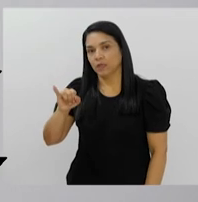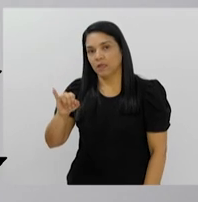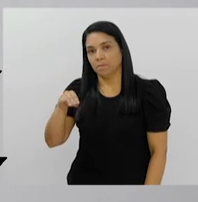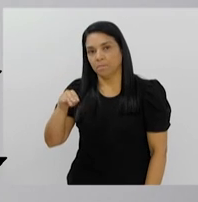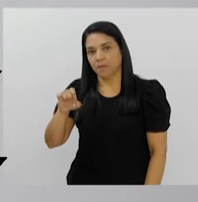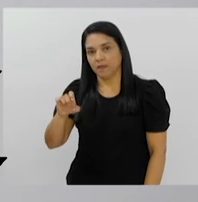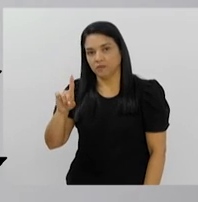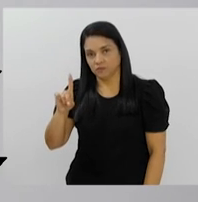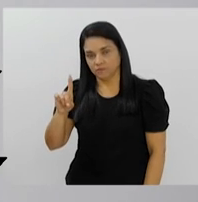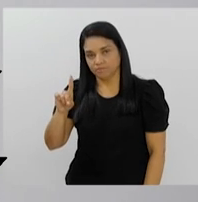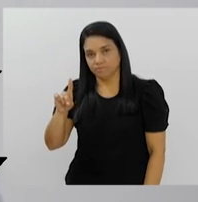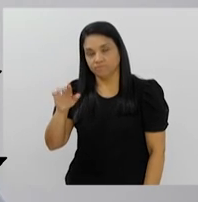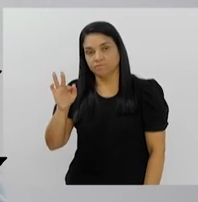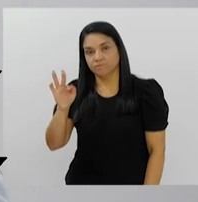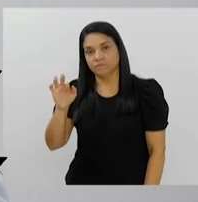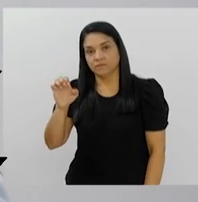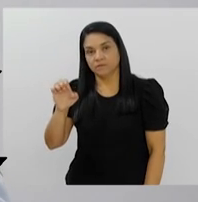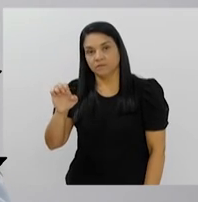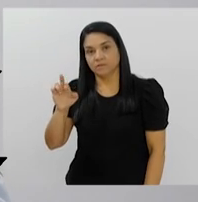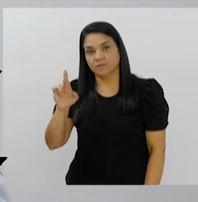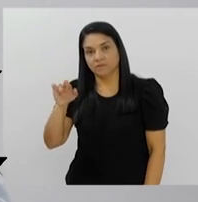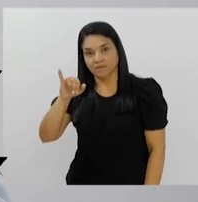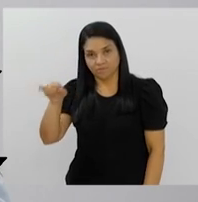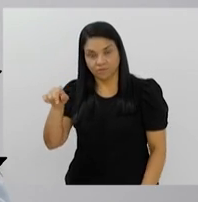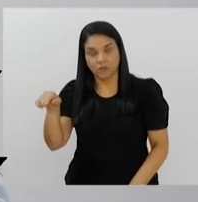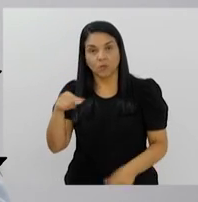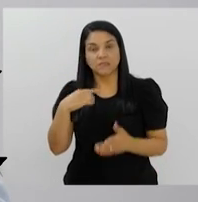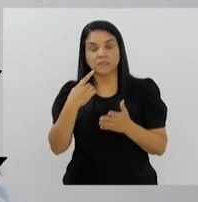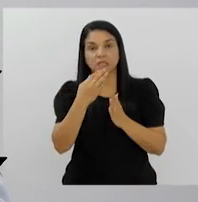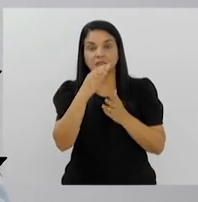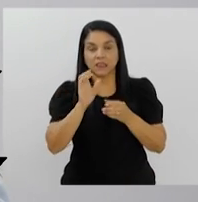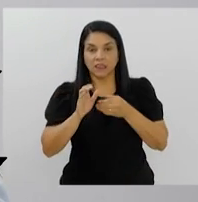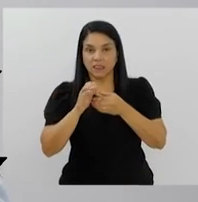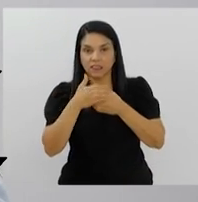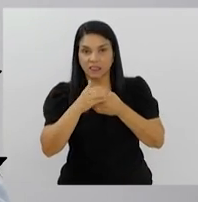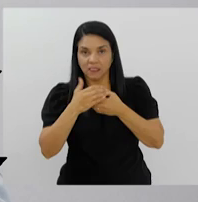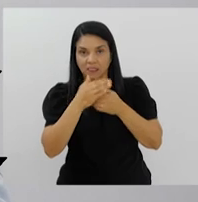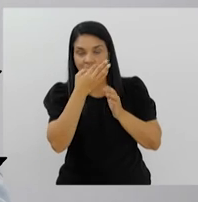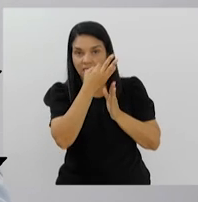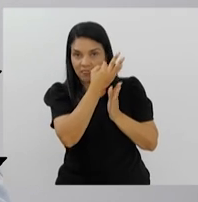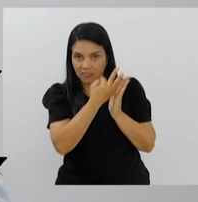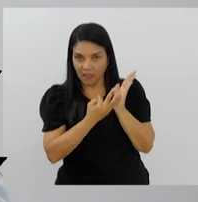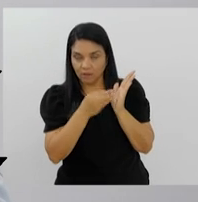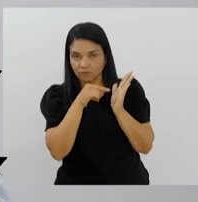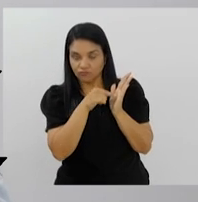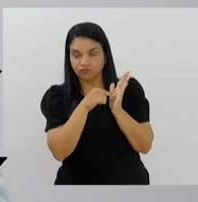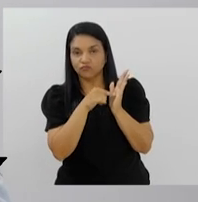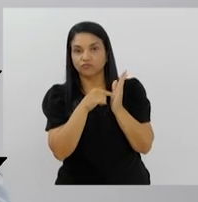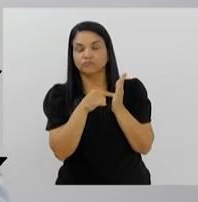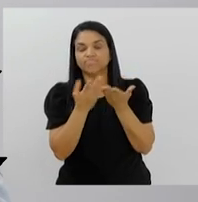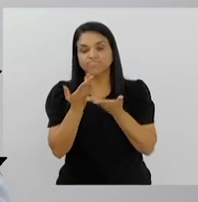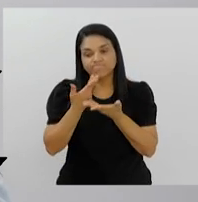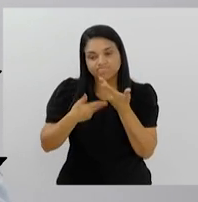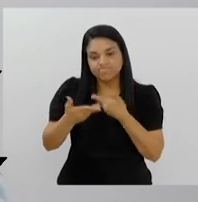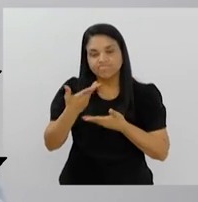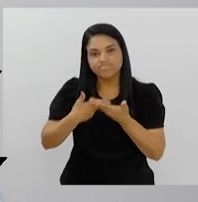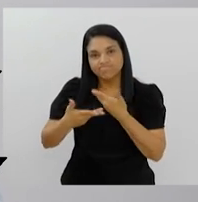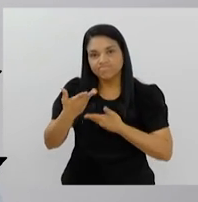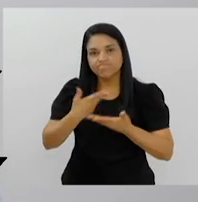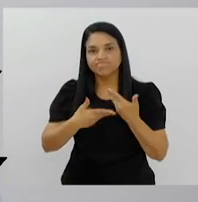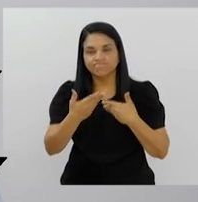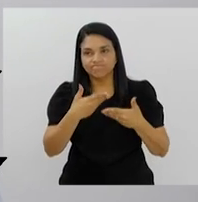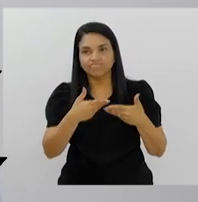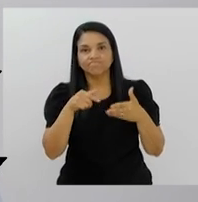ferge com esse termo de cooperação técnica muitos acordos foram feitos muitos